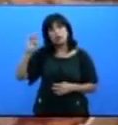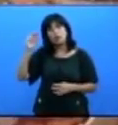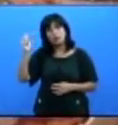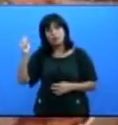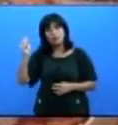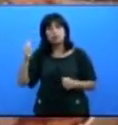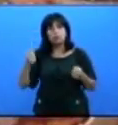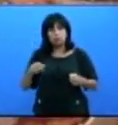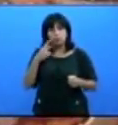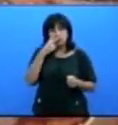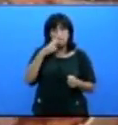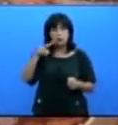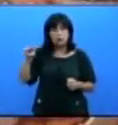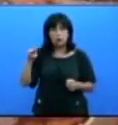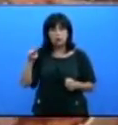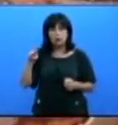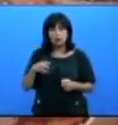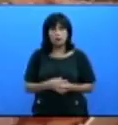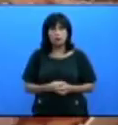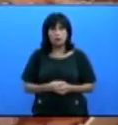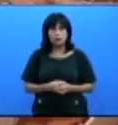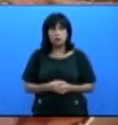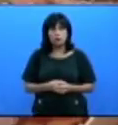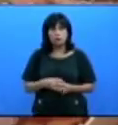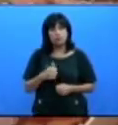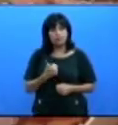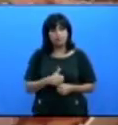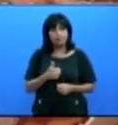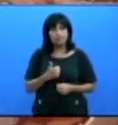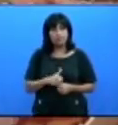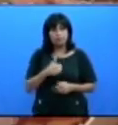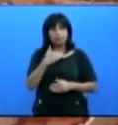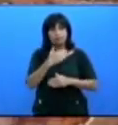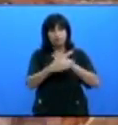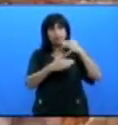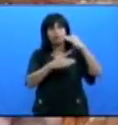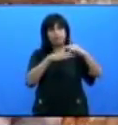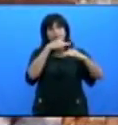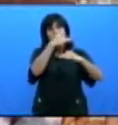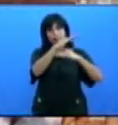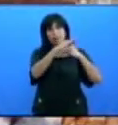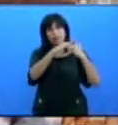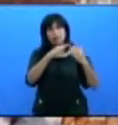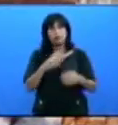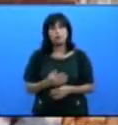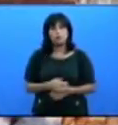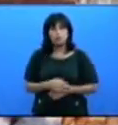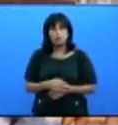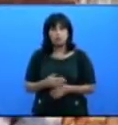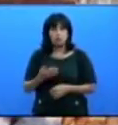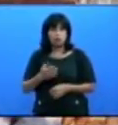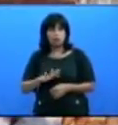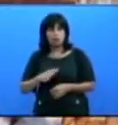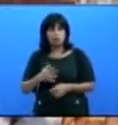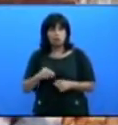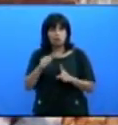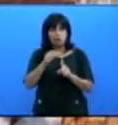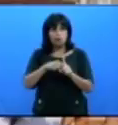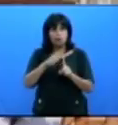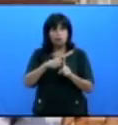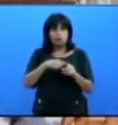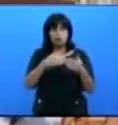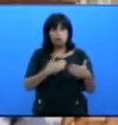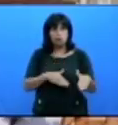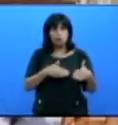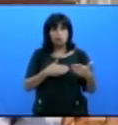sendo veiculadas, elas foram as primeiras que nós obtivemos mais ou menos no mês de